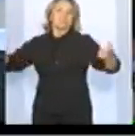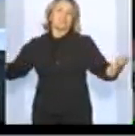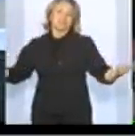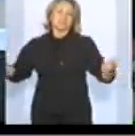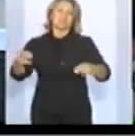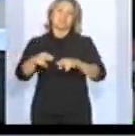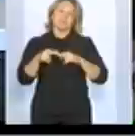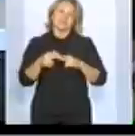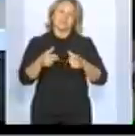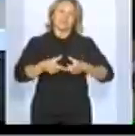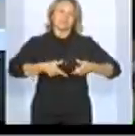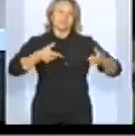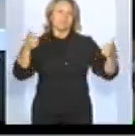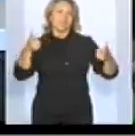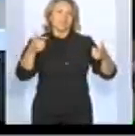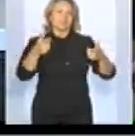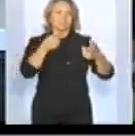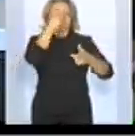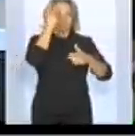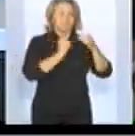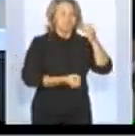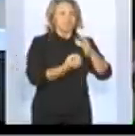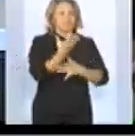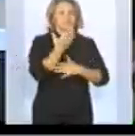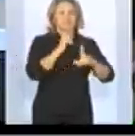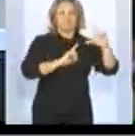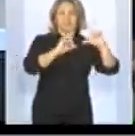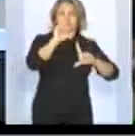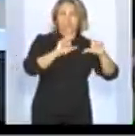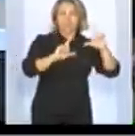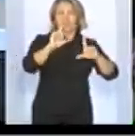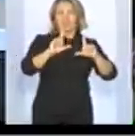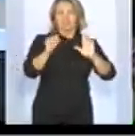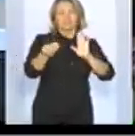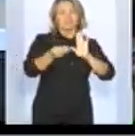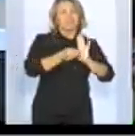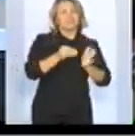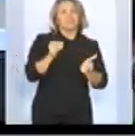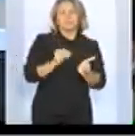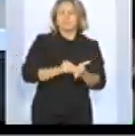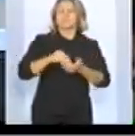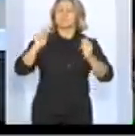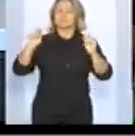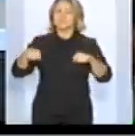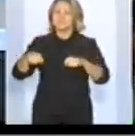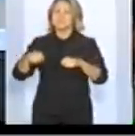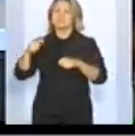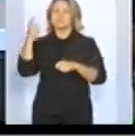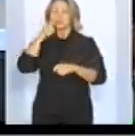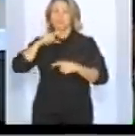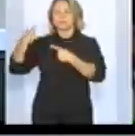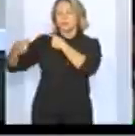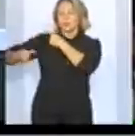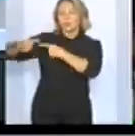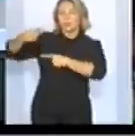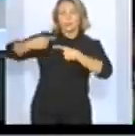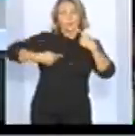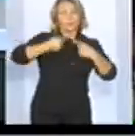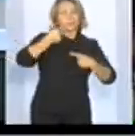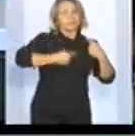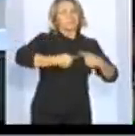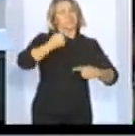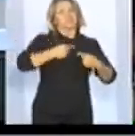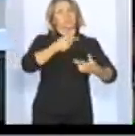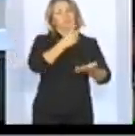e o grande operador nacional não. Então está sendo privado desse operador uma possibilidade de concorrer com as suas